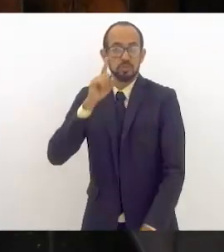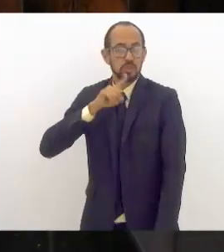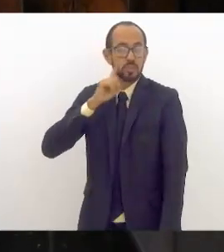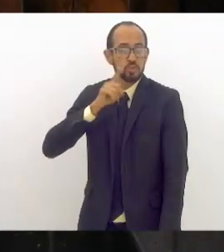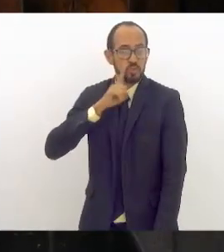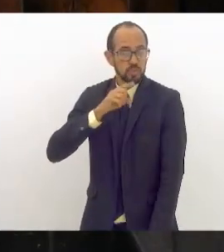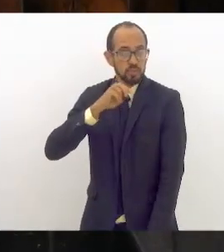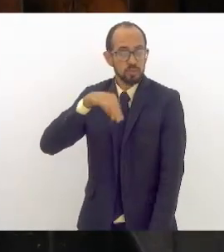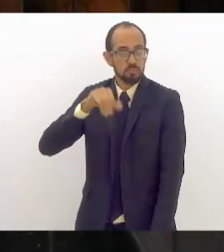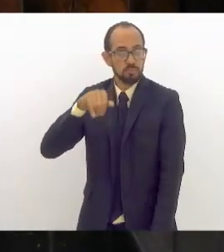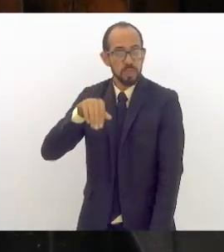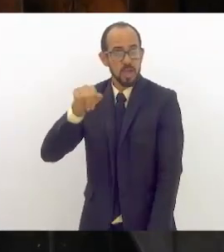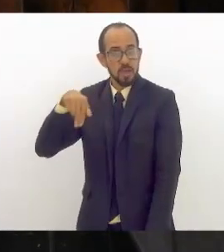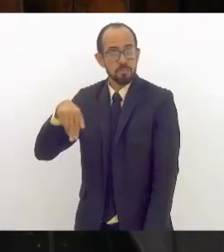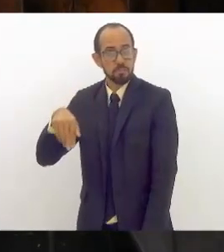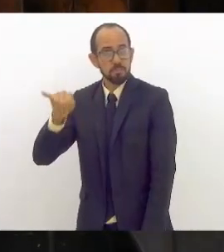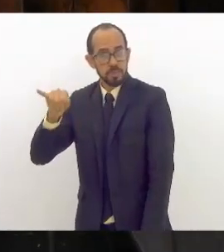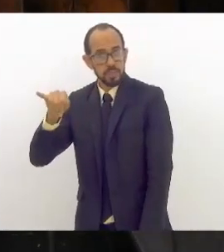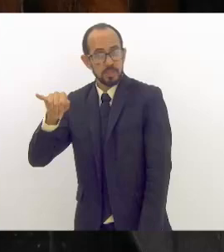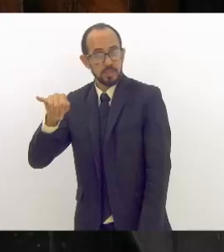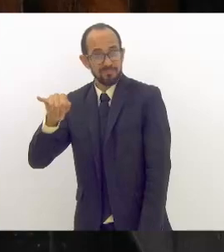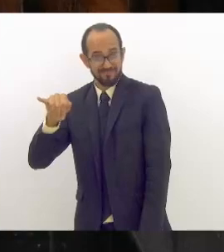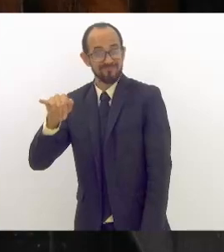não sei enfim